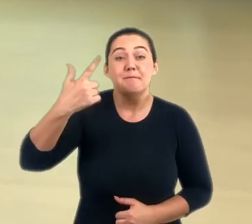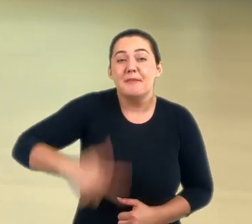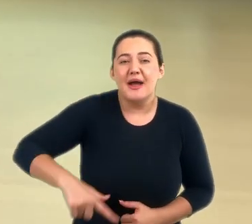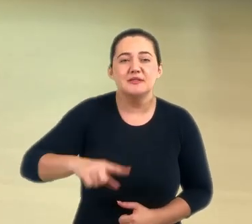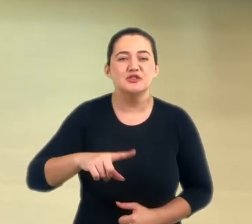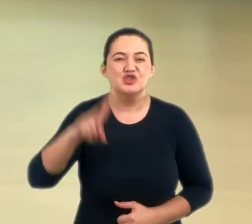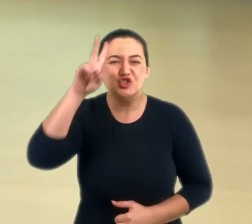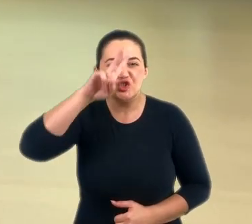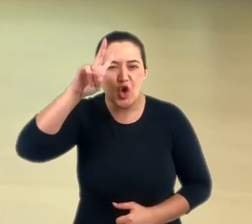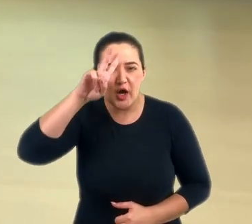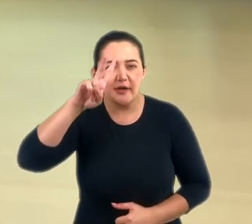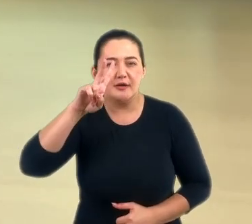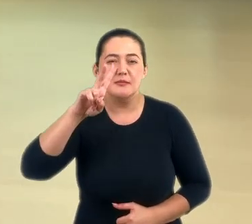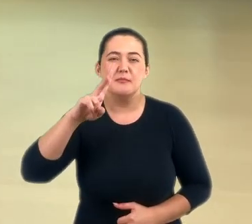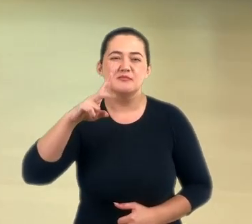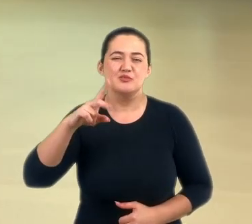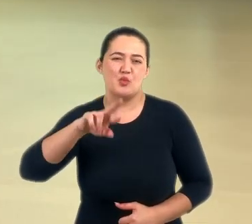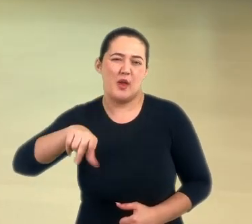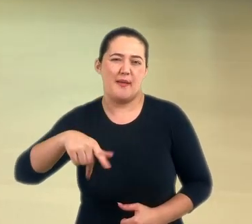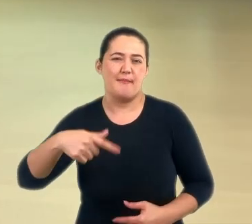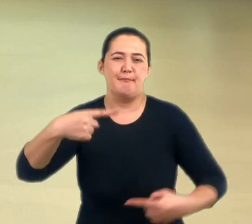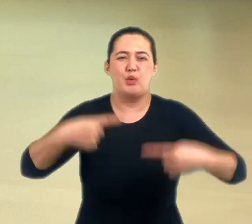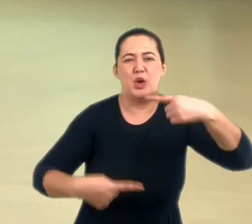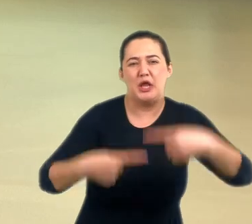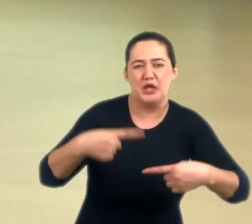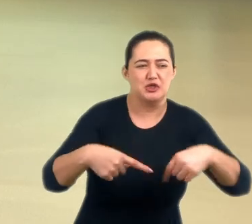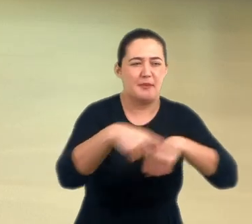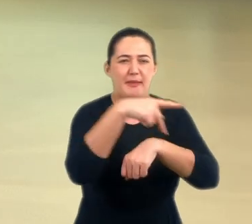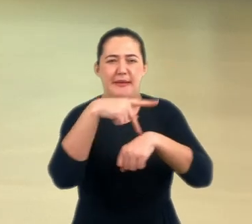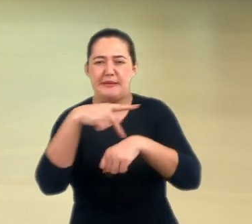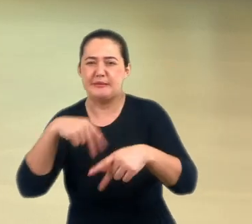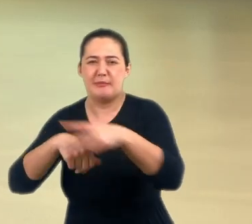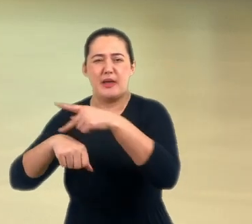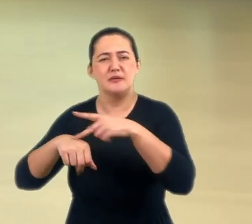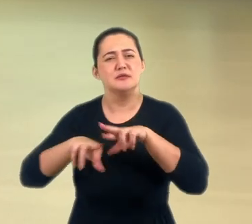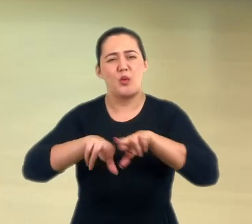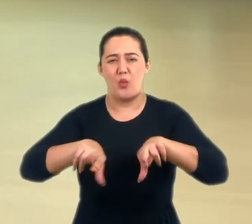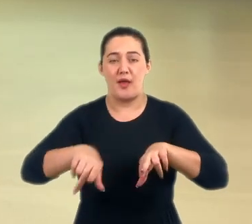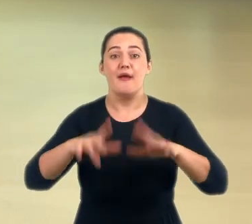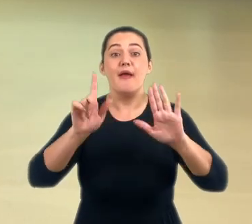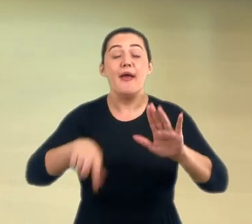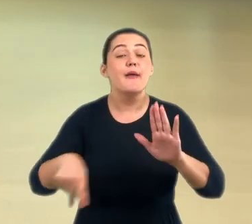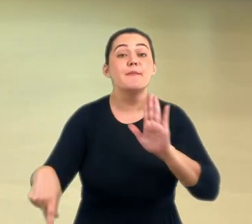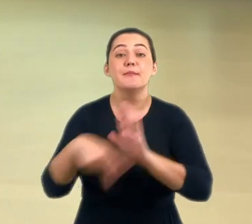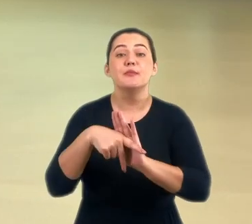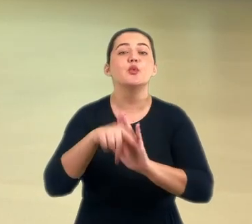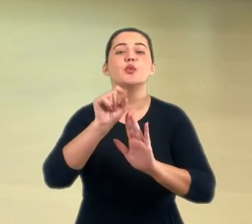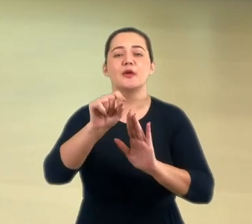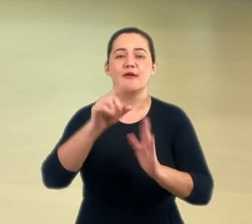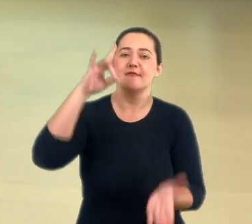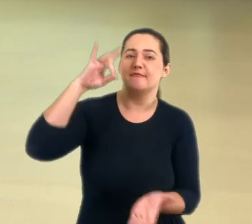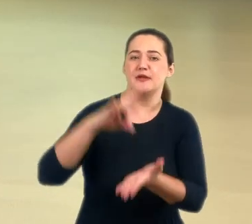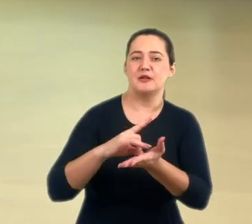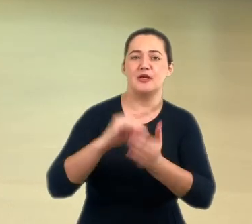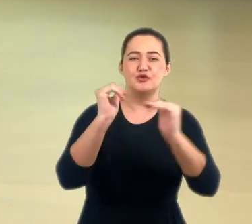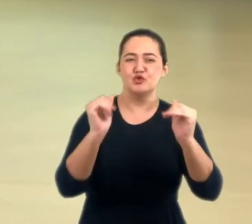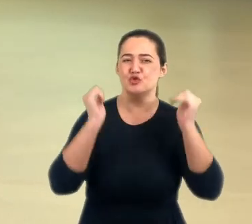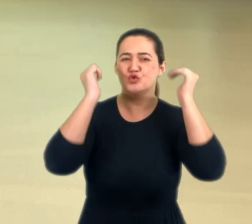batalha histórica, política ou militar de exércitos, de nações contra nações. Ele está falando de